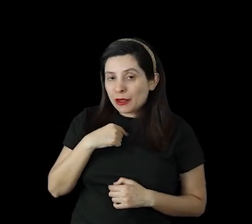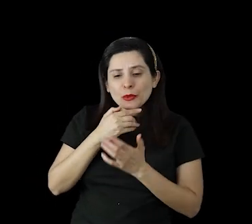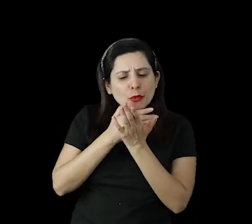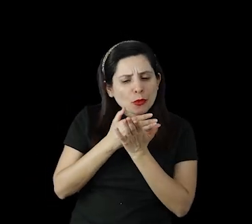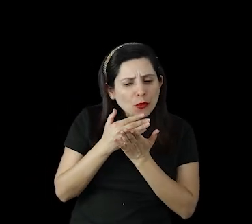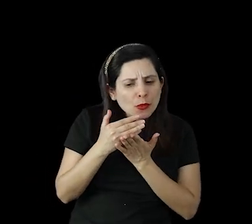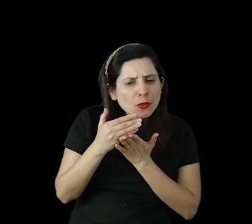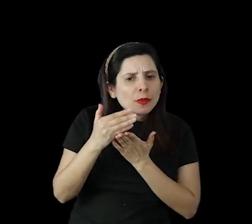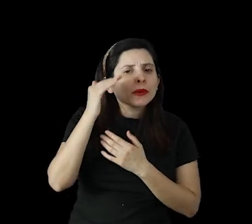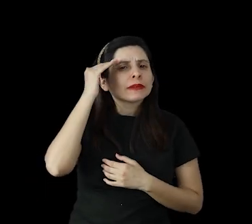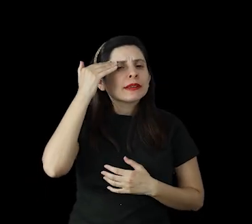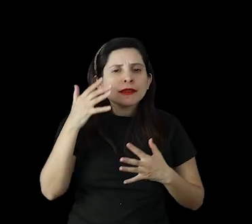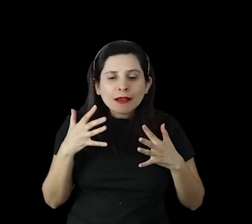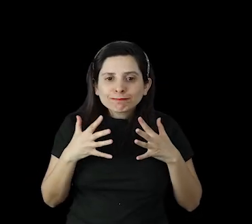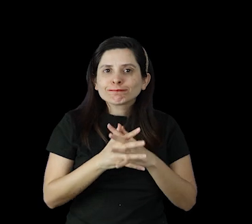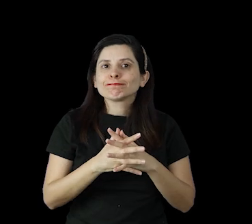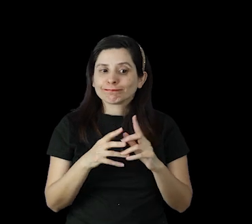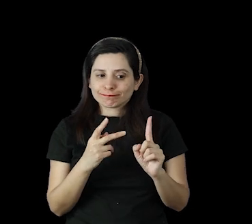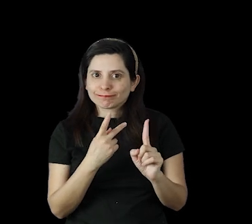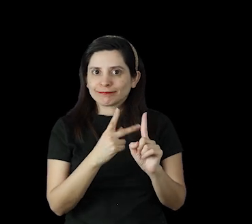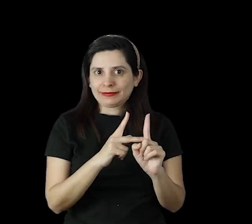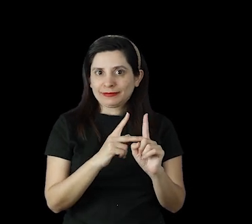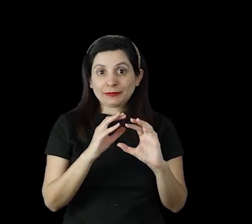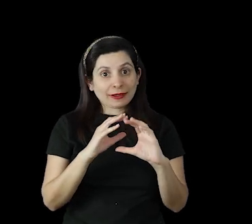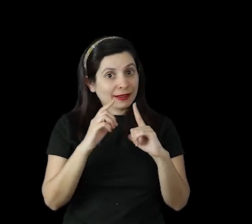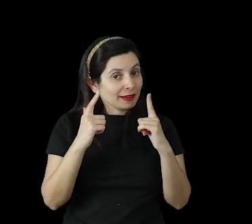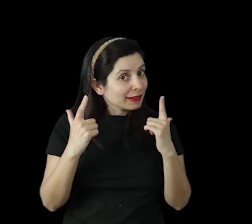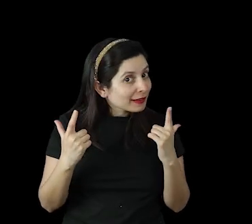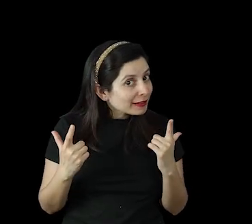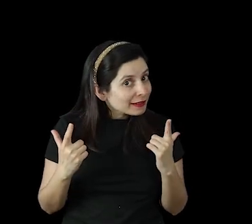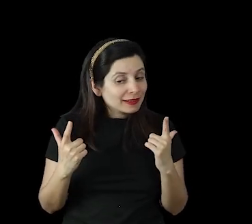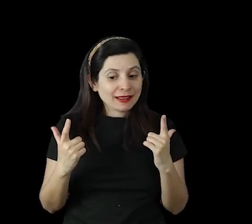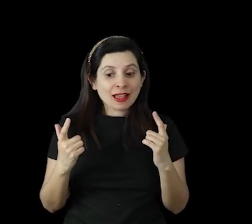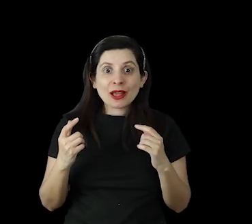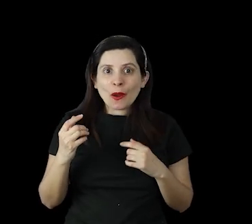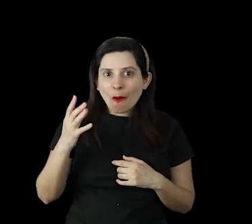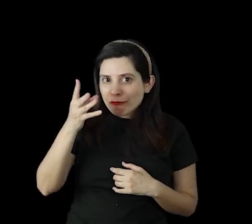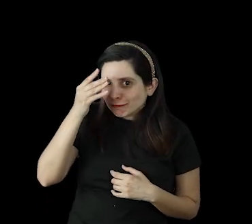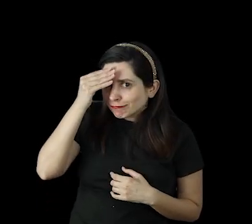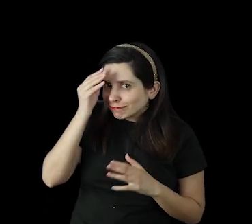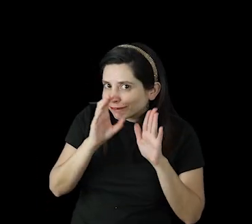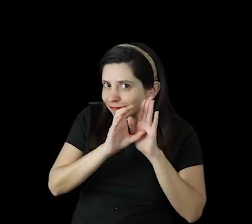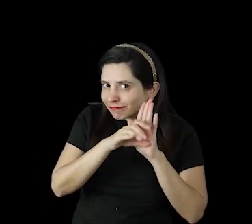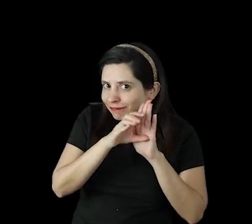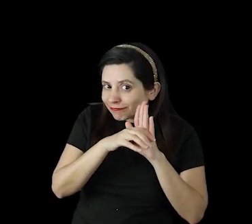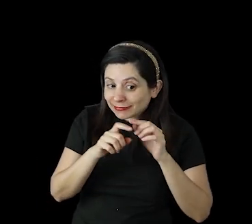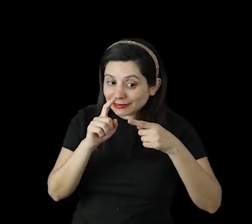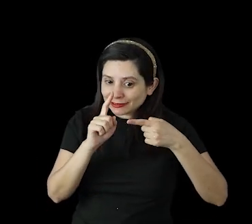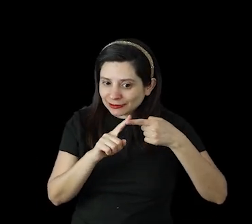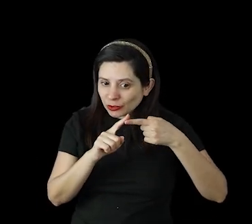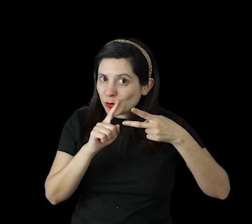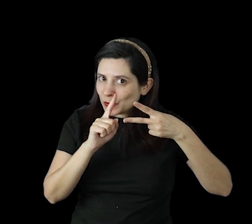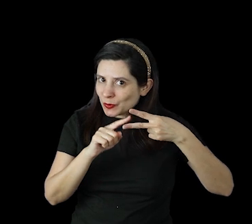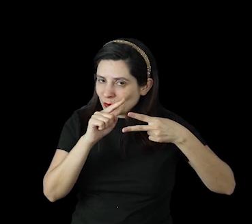entender a complexidade dele. Só que, claro, aqui, guardem bem esse conceito de persona e sombra, porque a